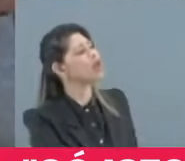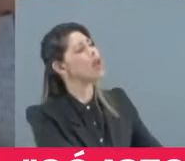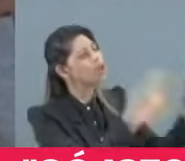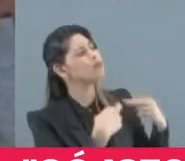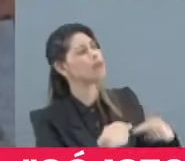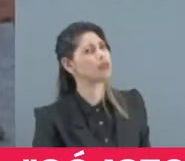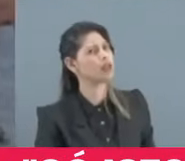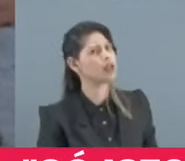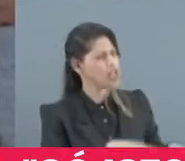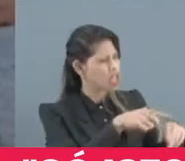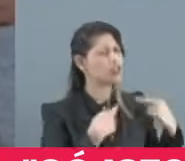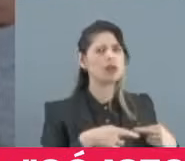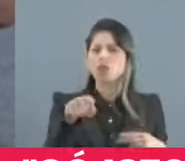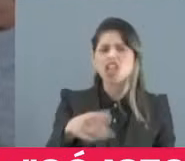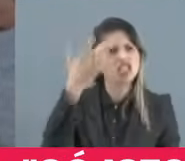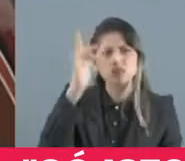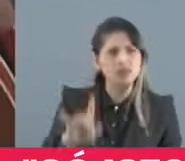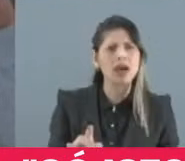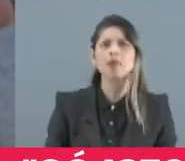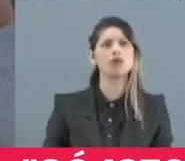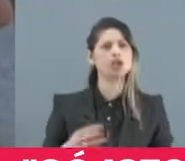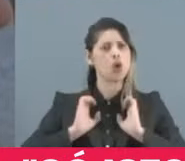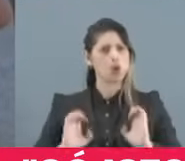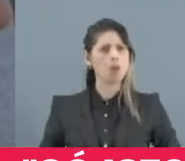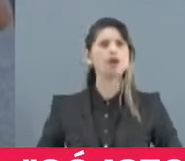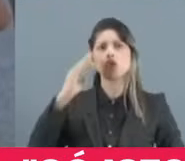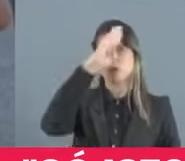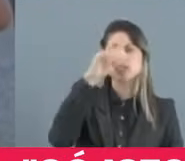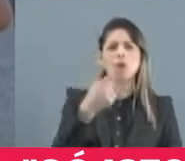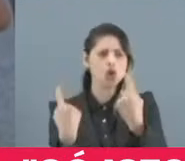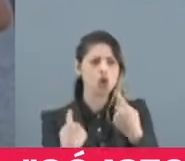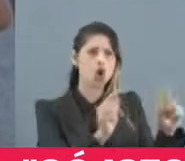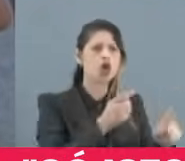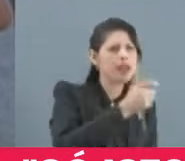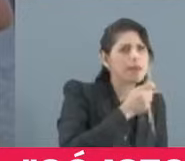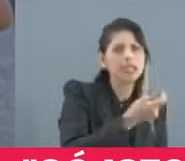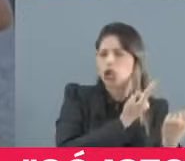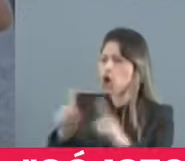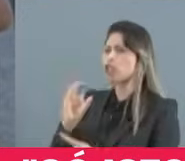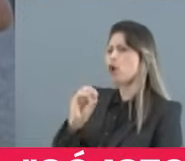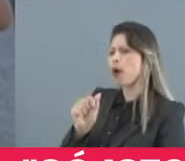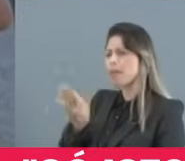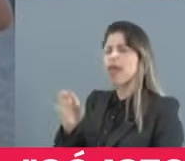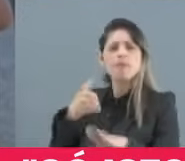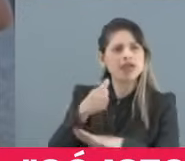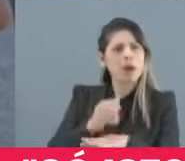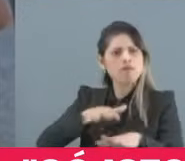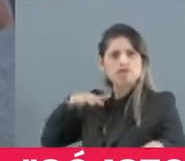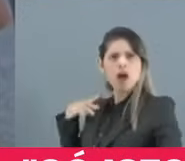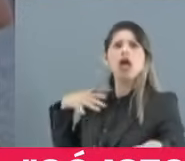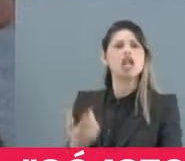se portar como um presidente, nega a ditadura, ovaciona torturador, ataca a imprensa, ataca a OAB, participa de movimentos